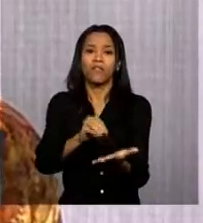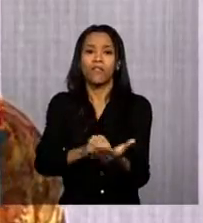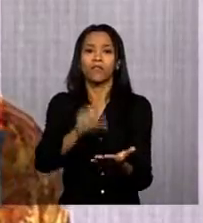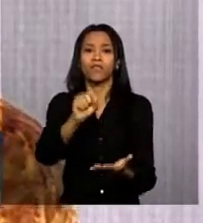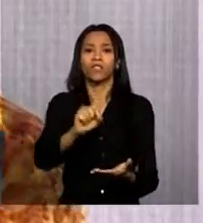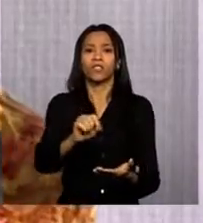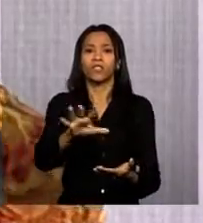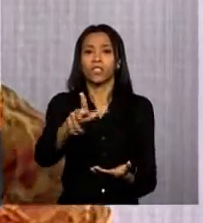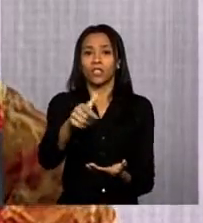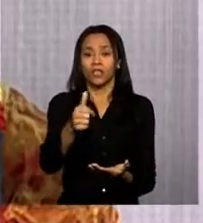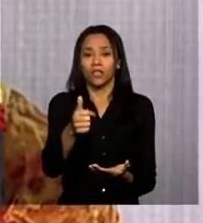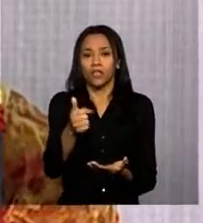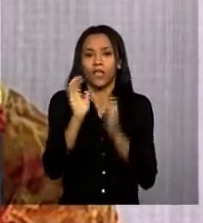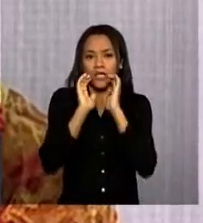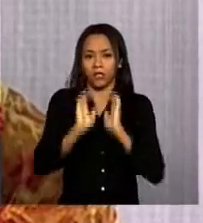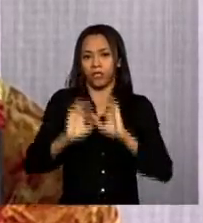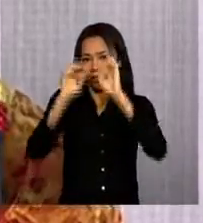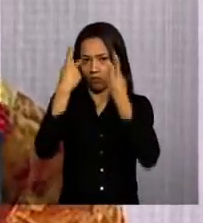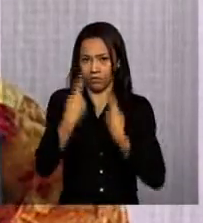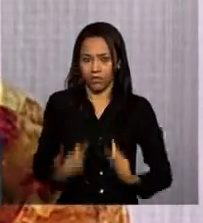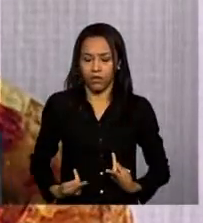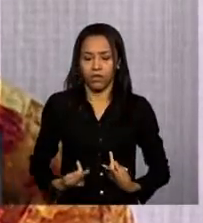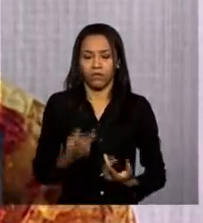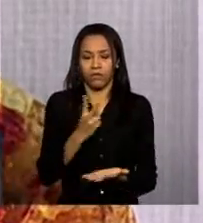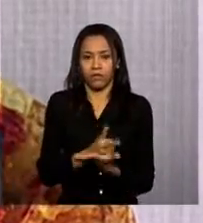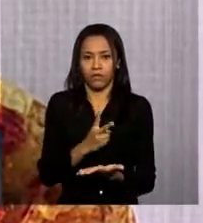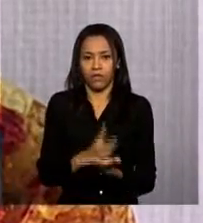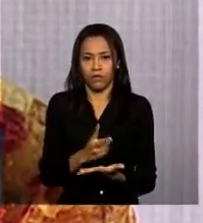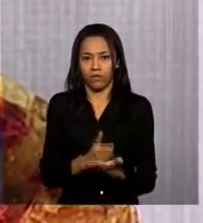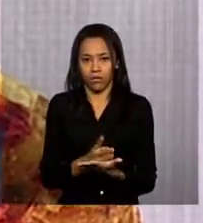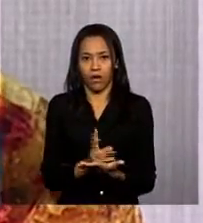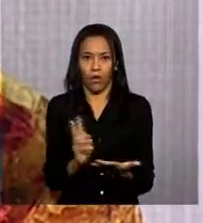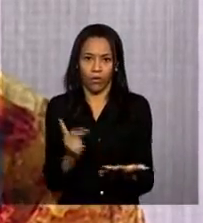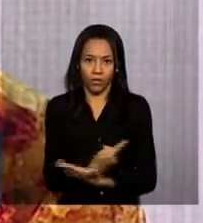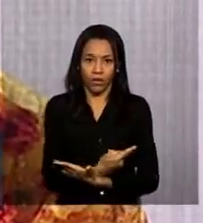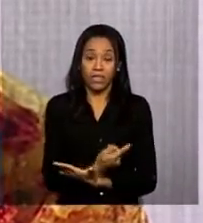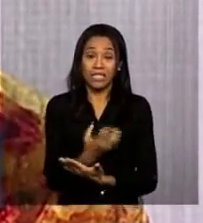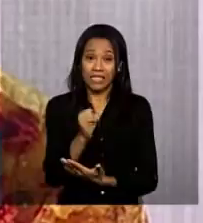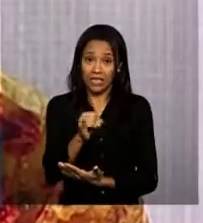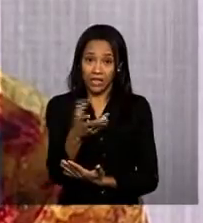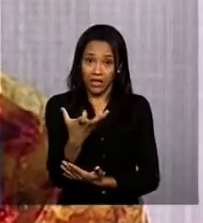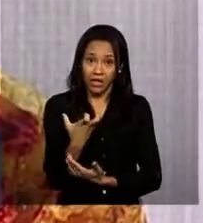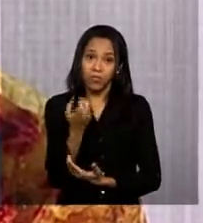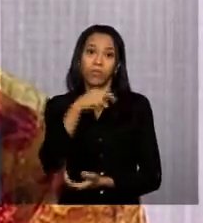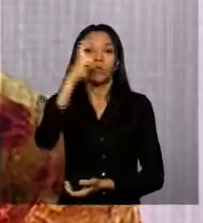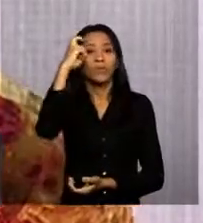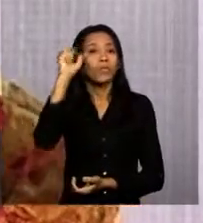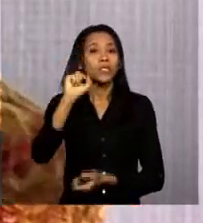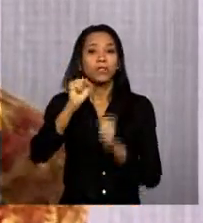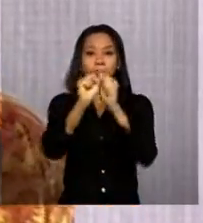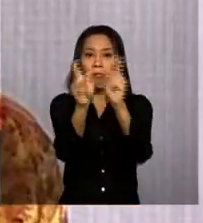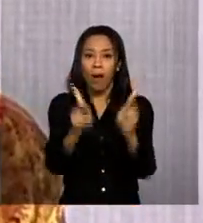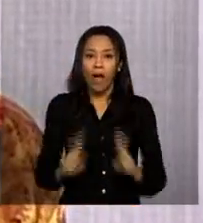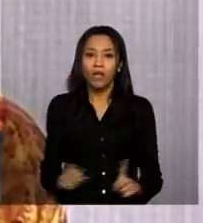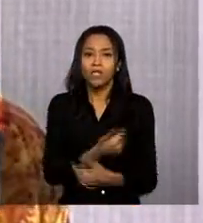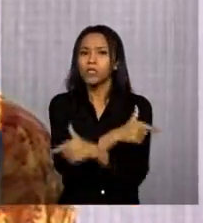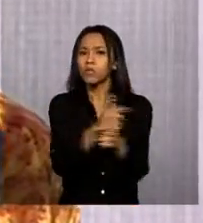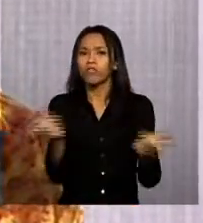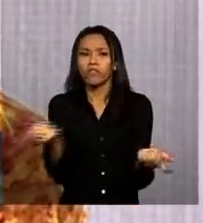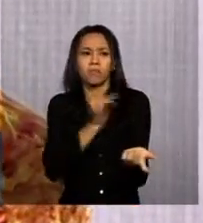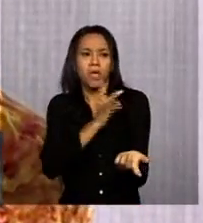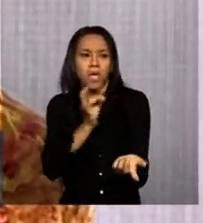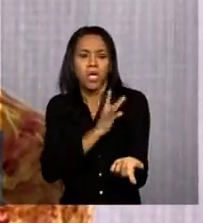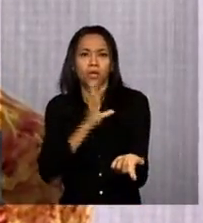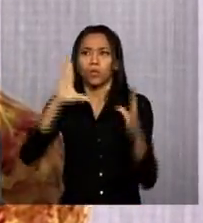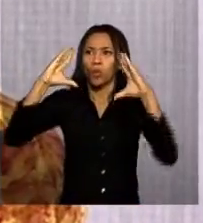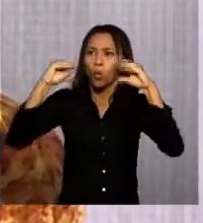simbólica que sempre precede a desumanização literal. Se queremos uma cultura de paz onde não tenhamos medo nem das